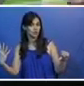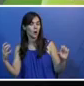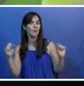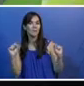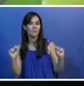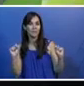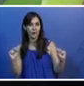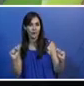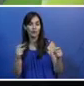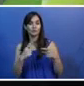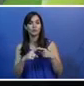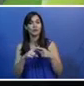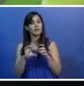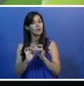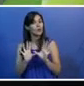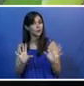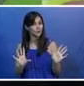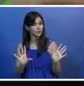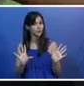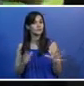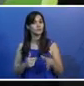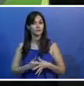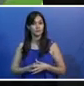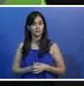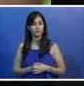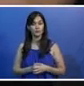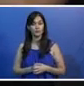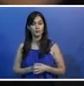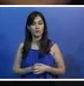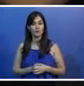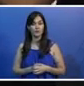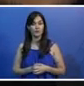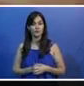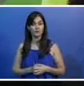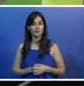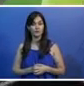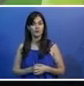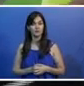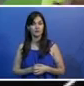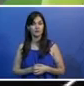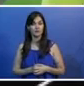e menos 14, tá? Então esses